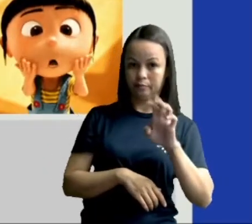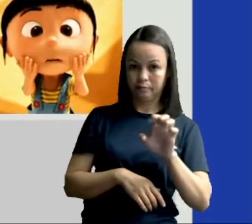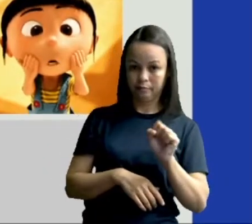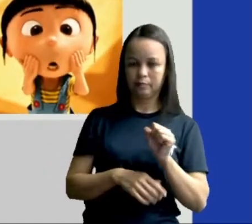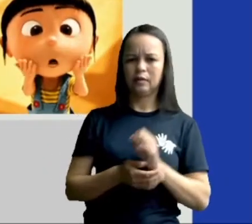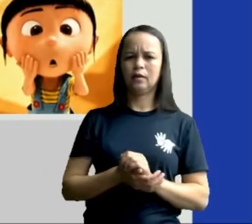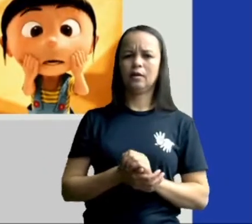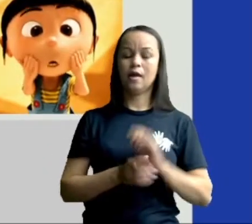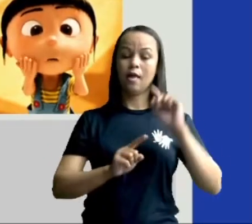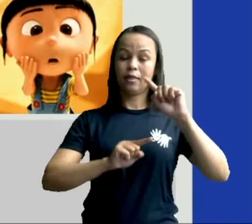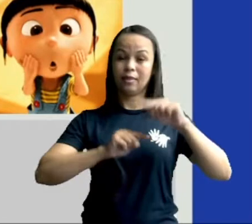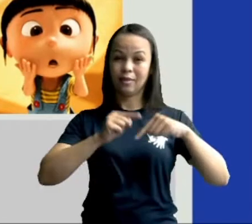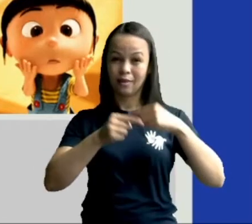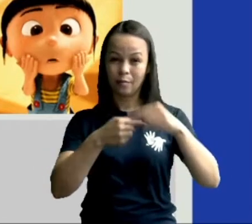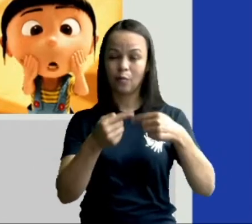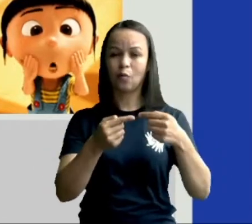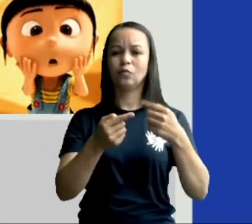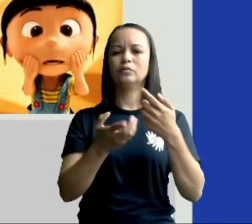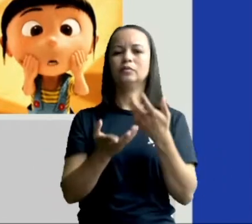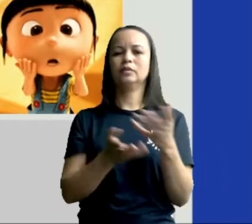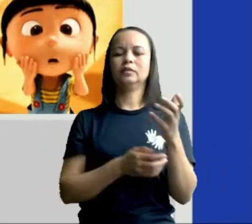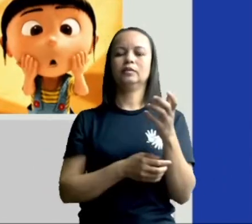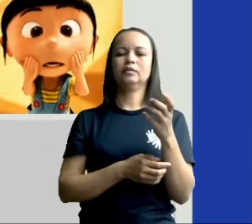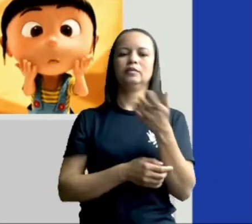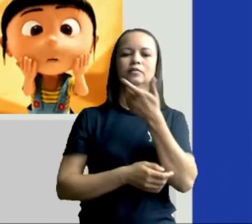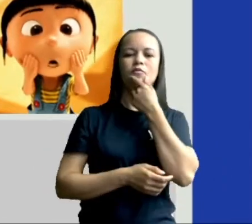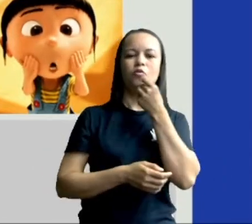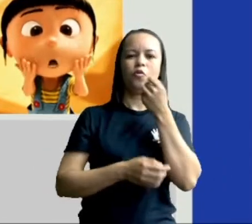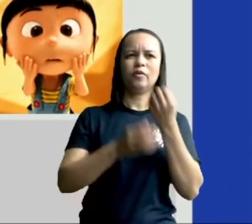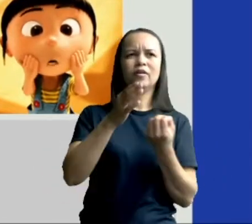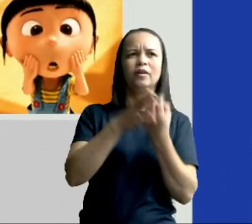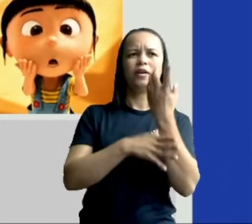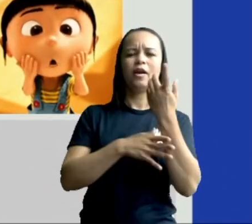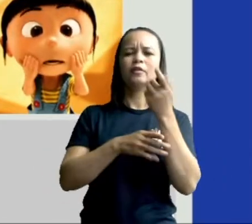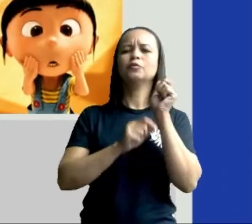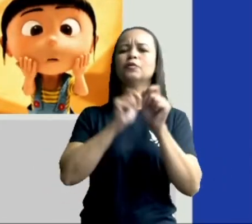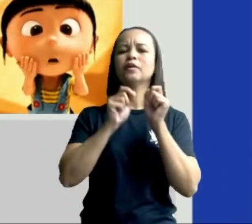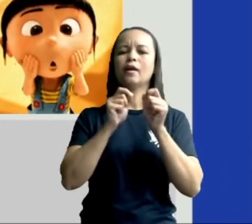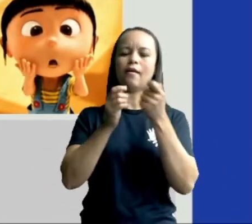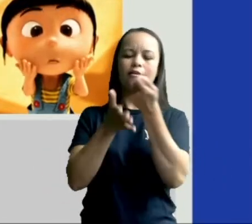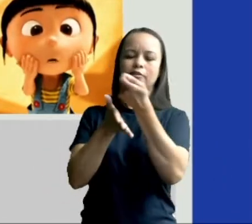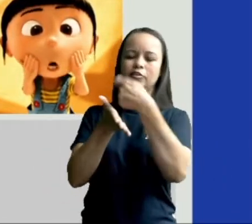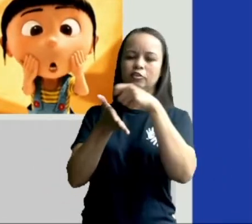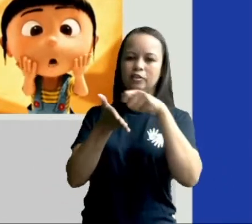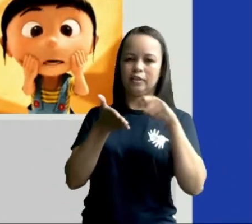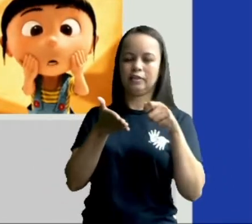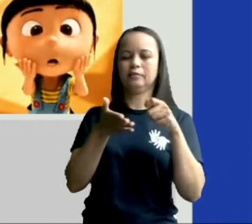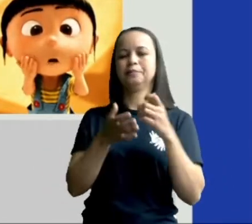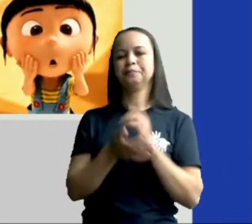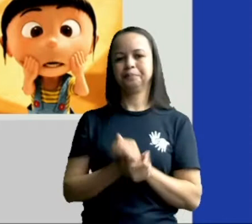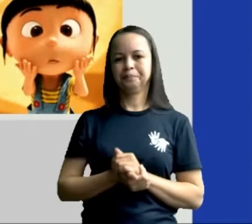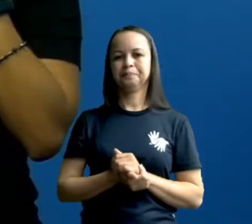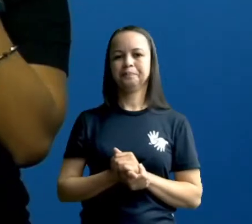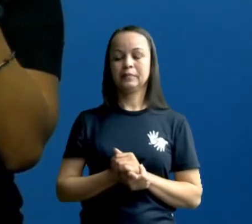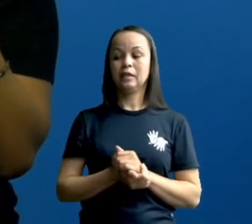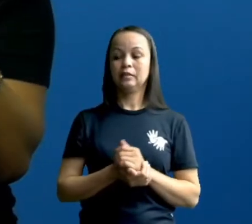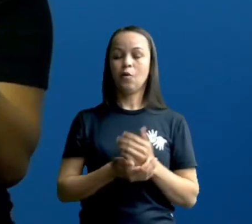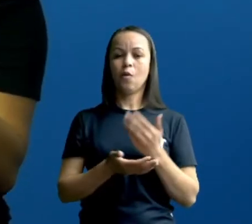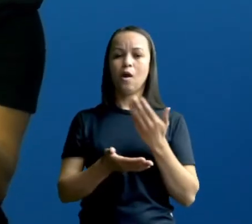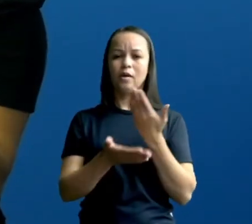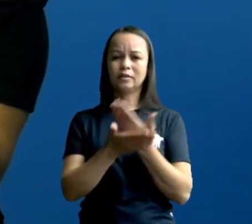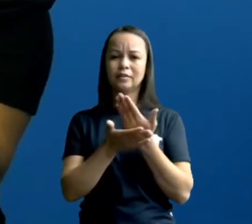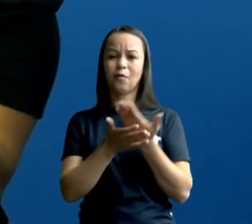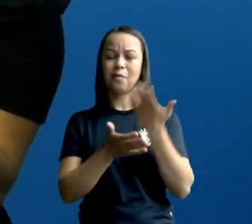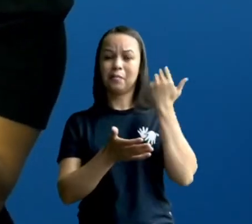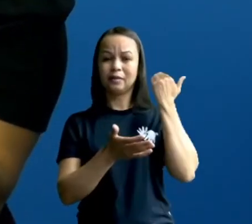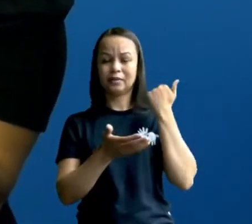Mais tarde, o homem inventou a escrita. Em algumas aulas passadas, aqui no 4º ano, foi dito que aí